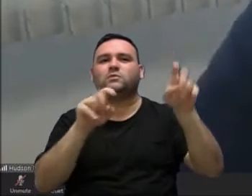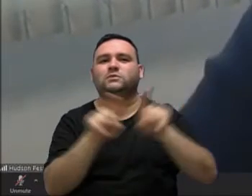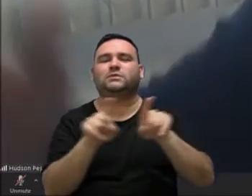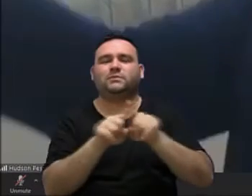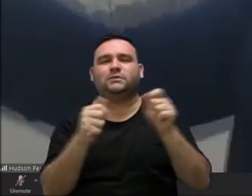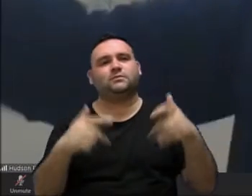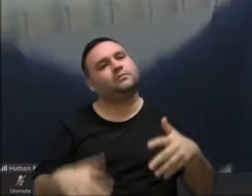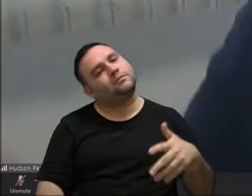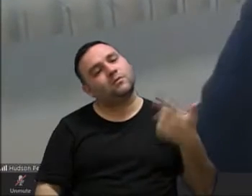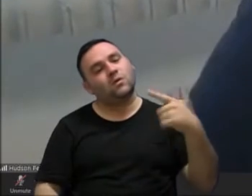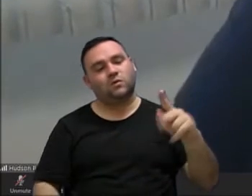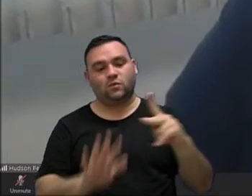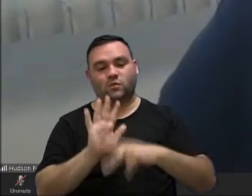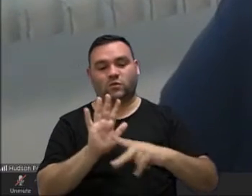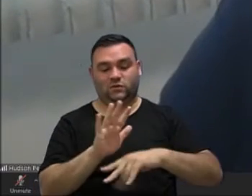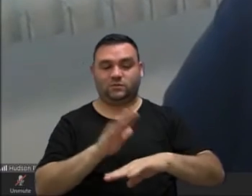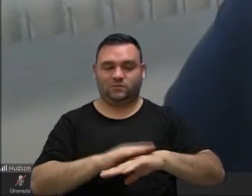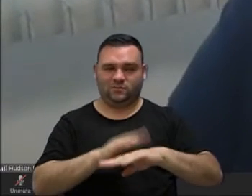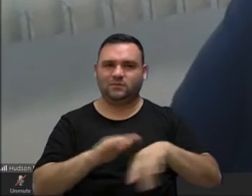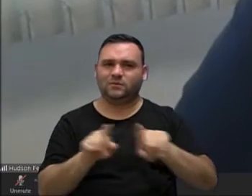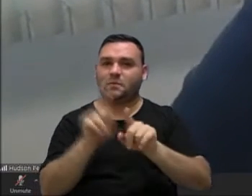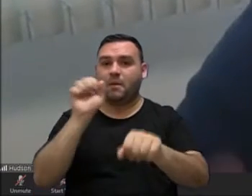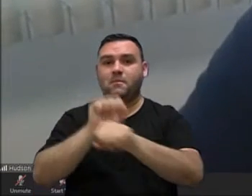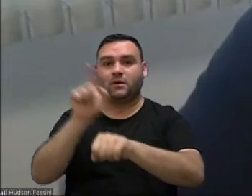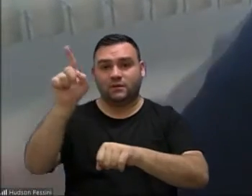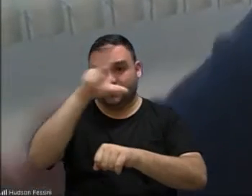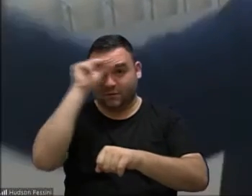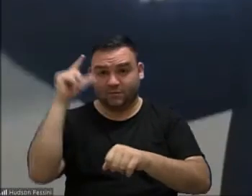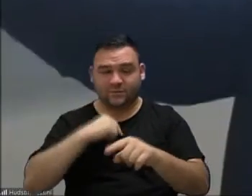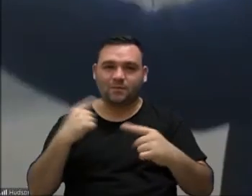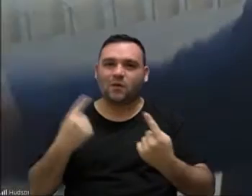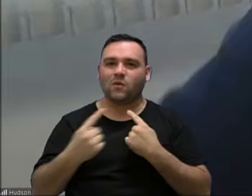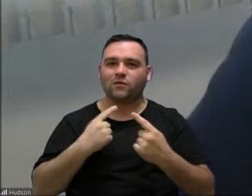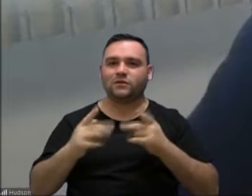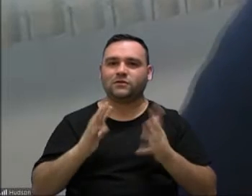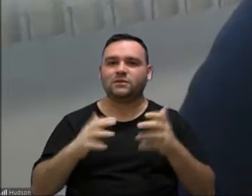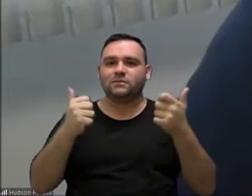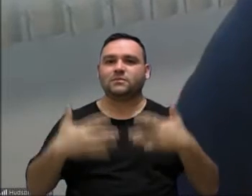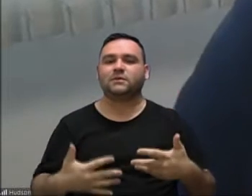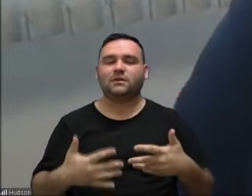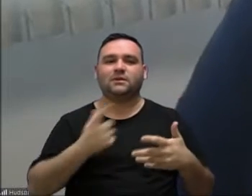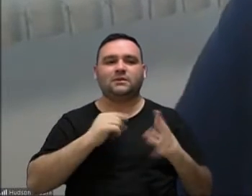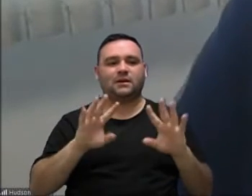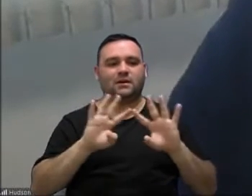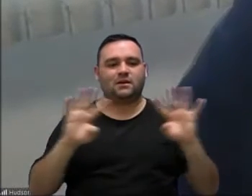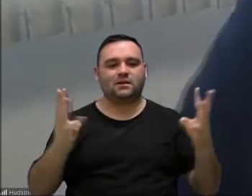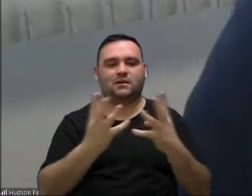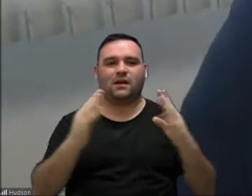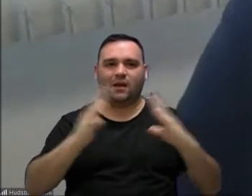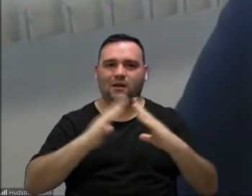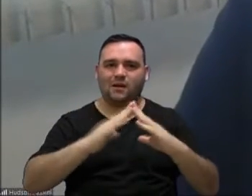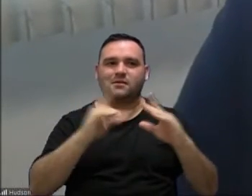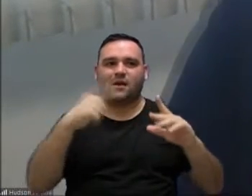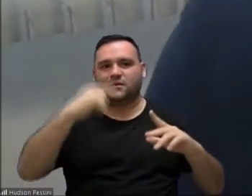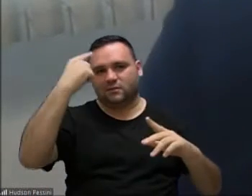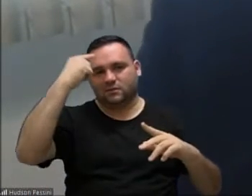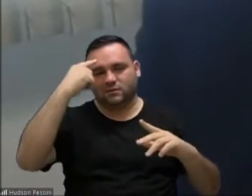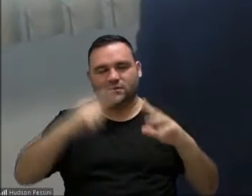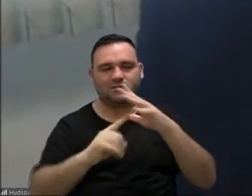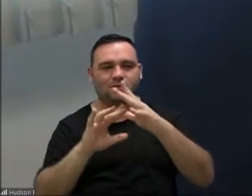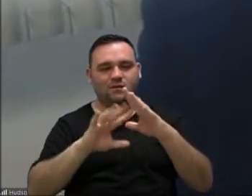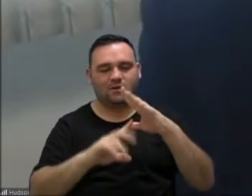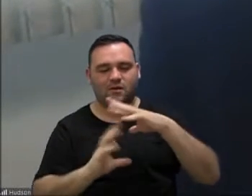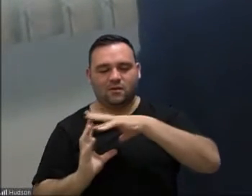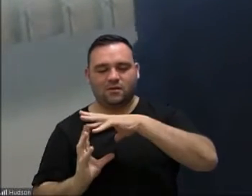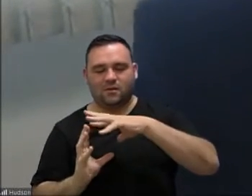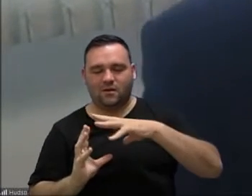verdadeiro de um outro projeto nosso que está lá parado que eu falei discutir com a senhora com relação a um condomínio hoje de interesse ambiental coisas